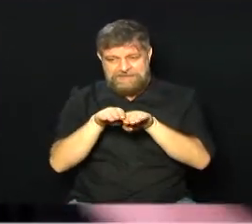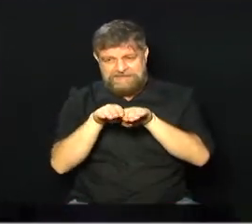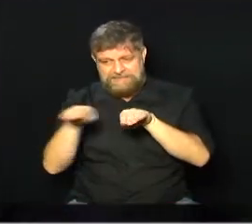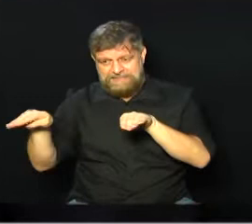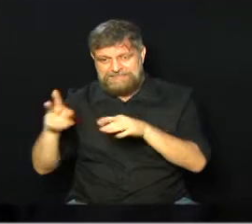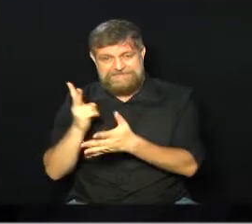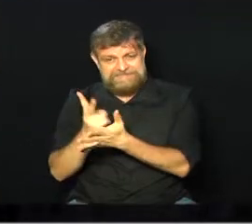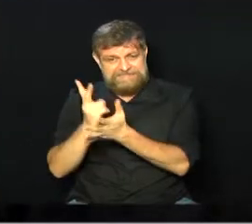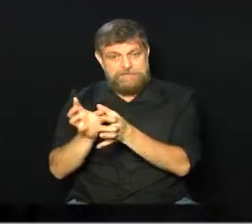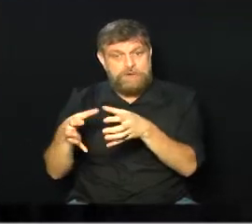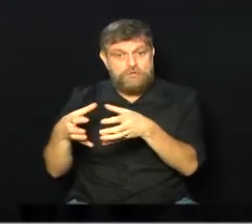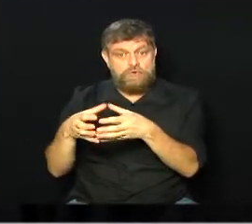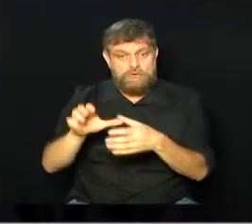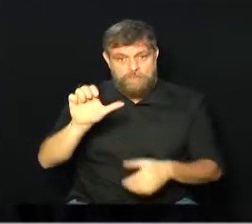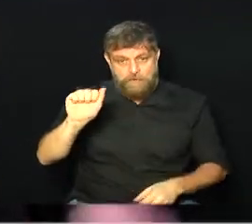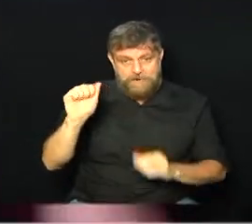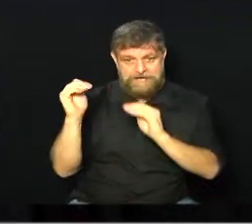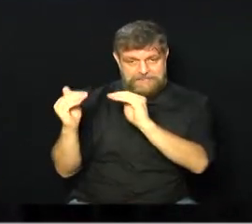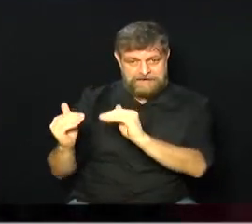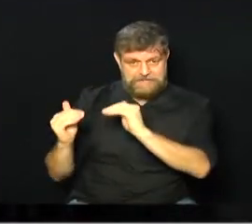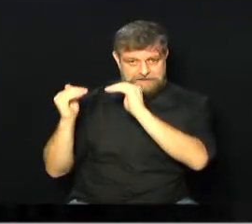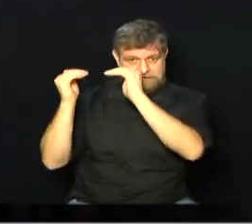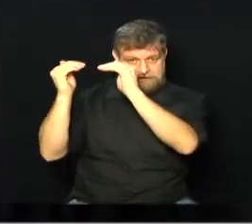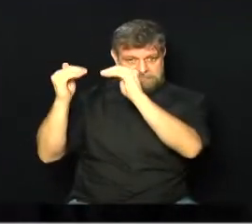A em meio de tabela,